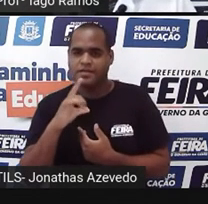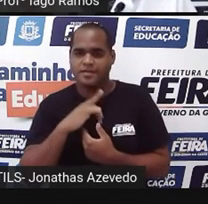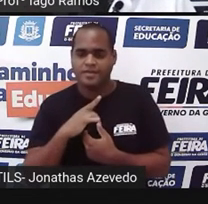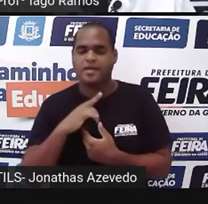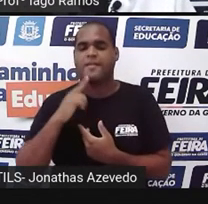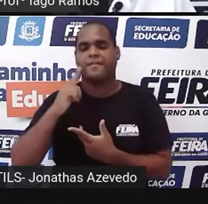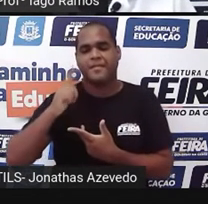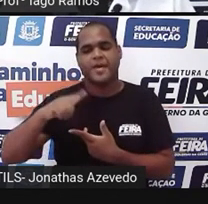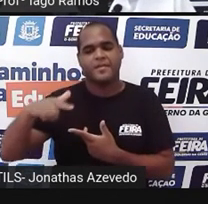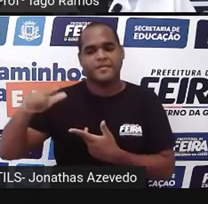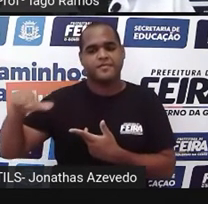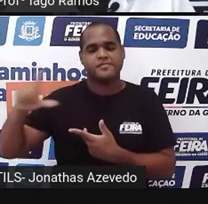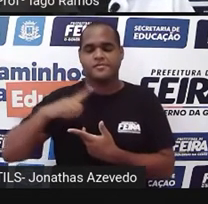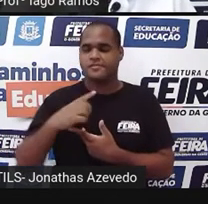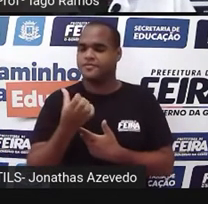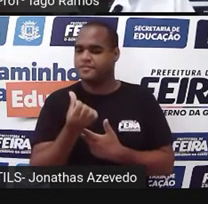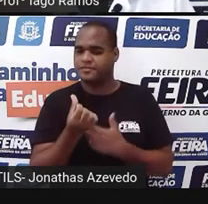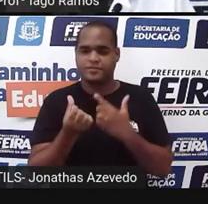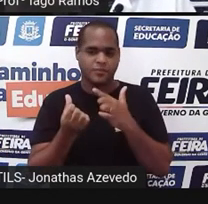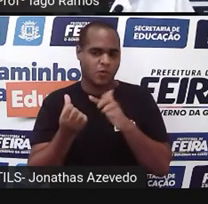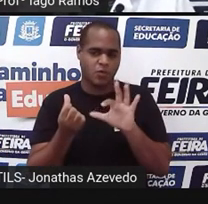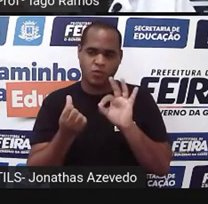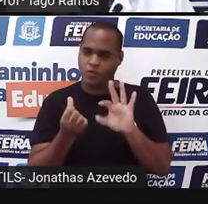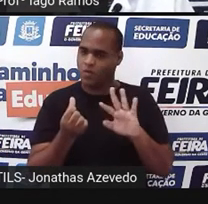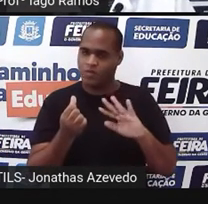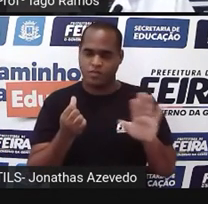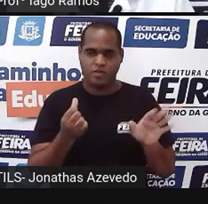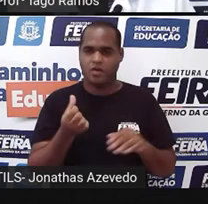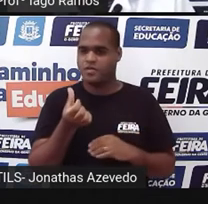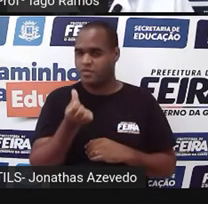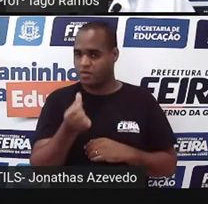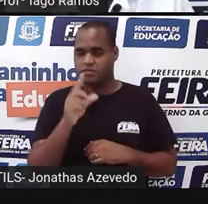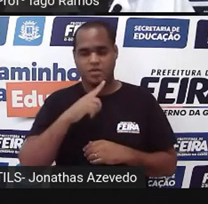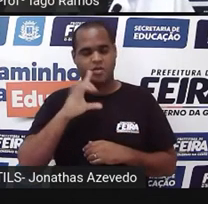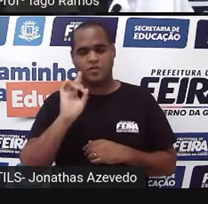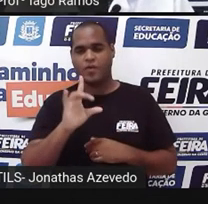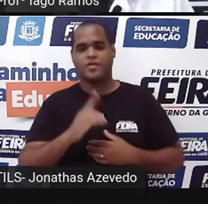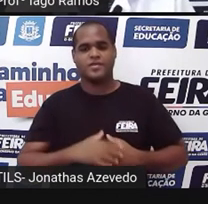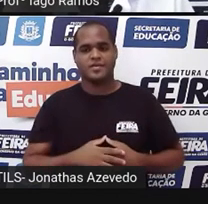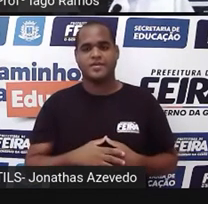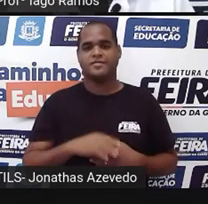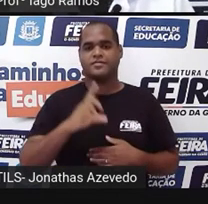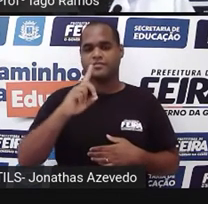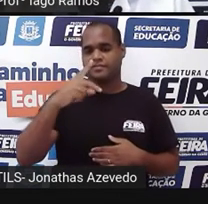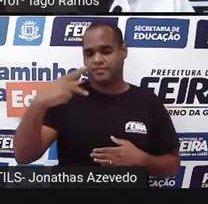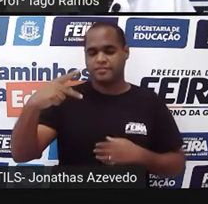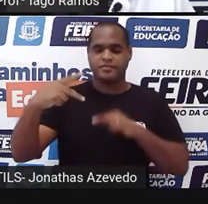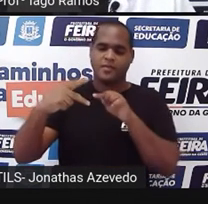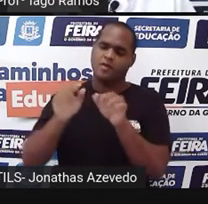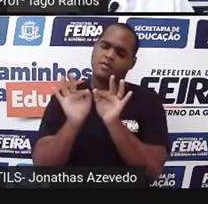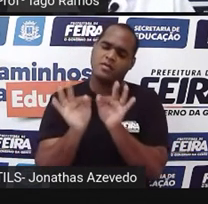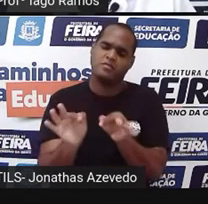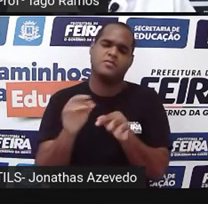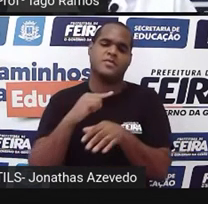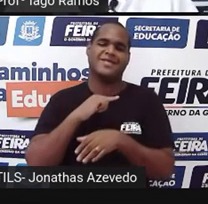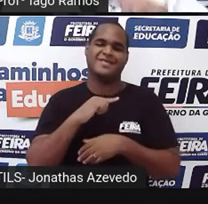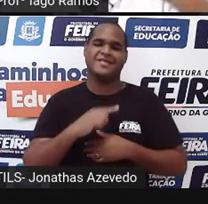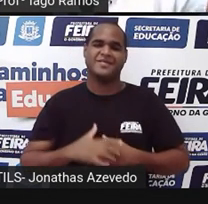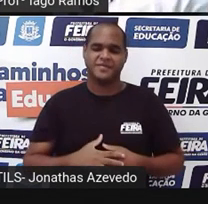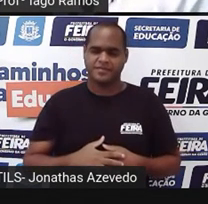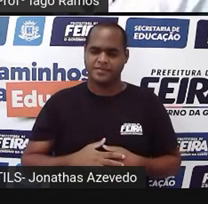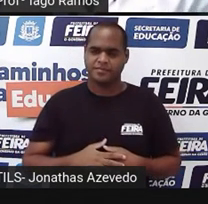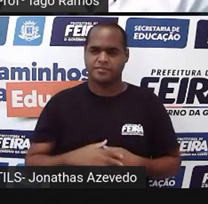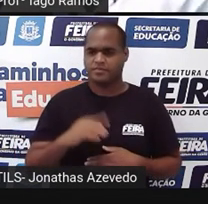se repetindo o número 6 Só tem isso só tem repetição do número seis então é uma dízima periódica simples e